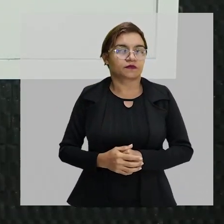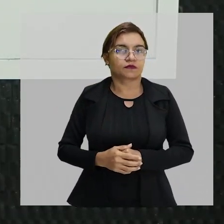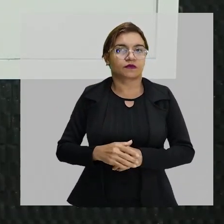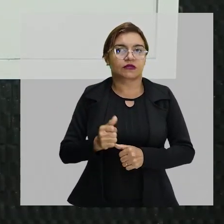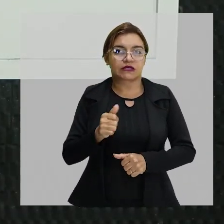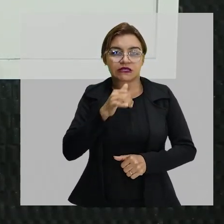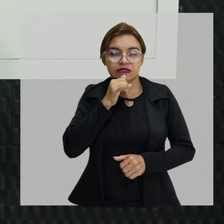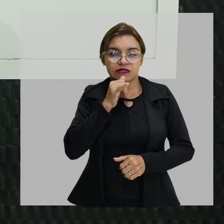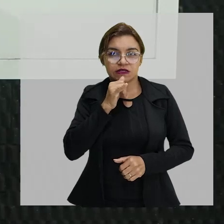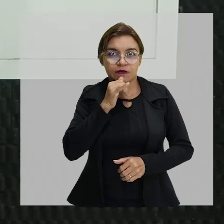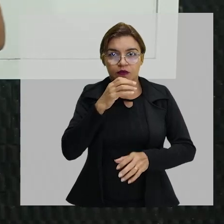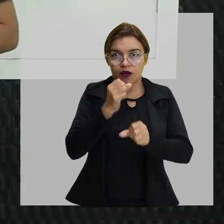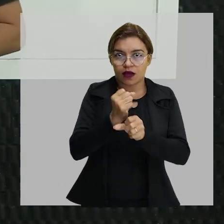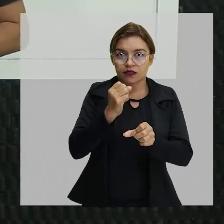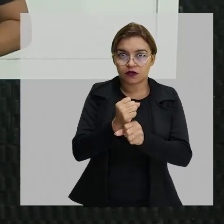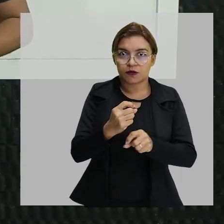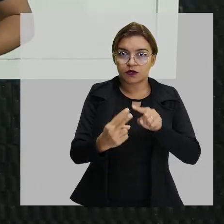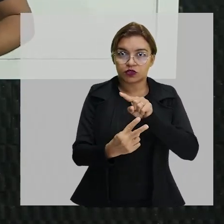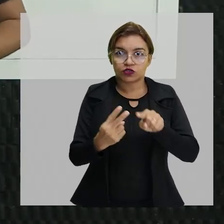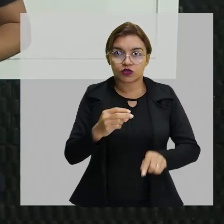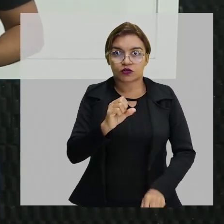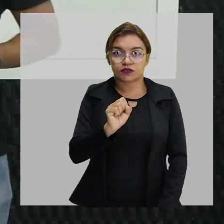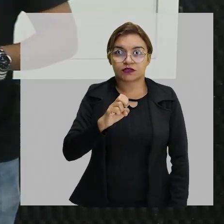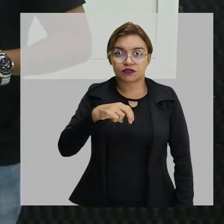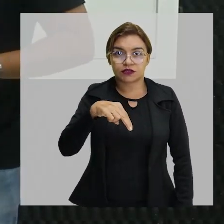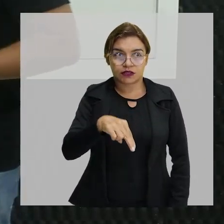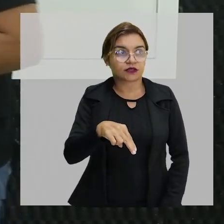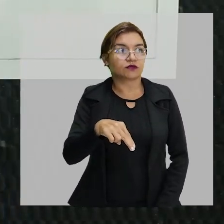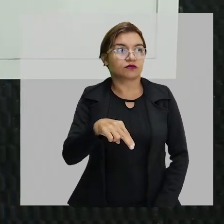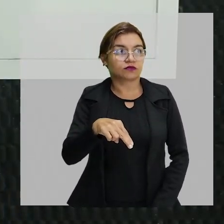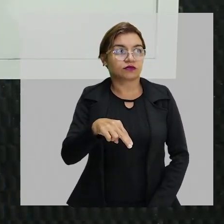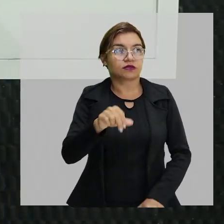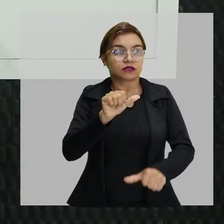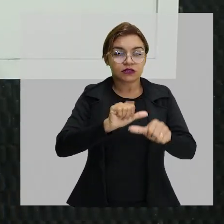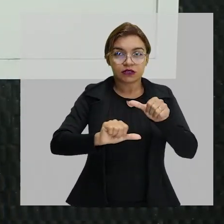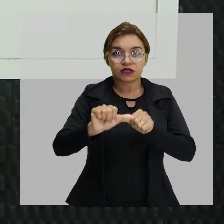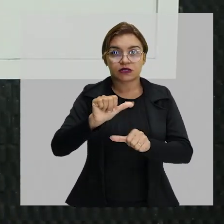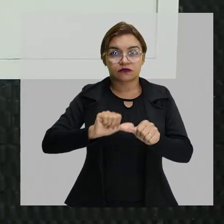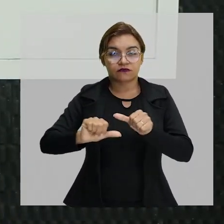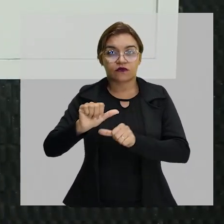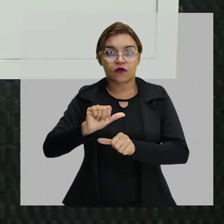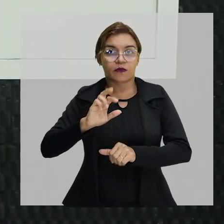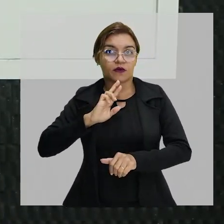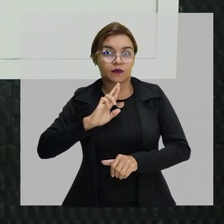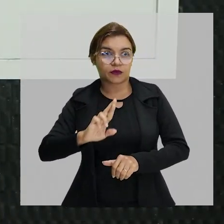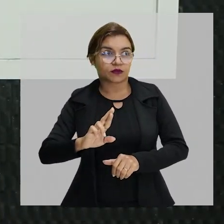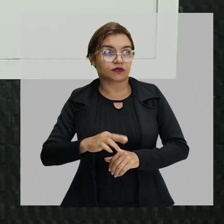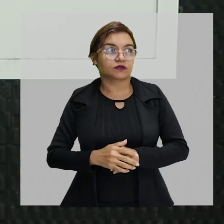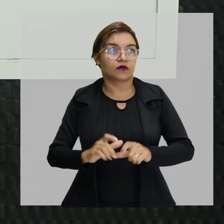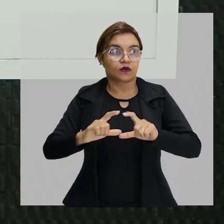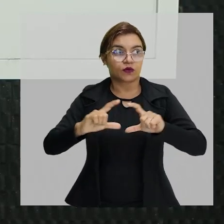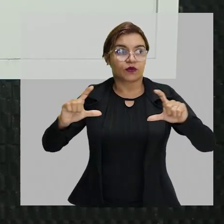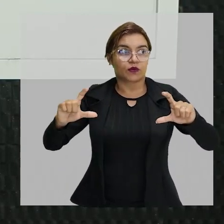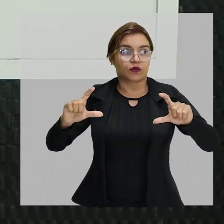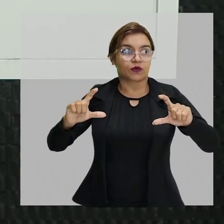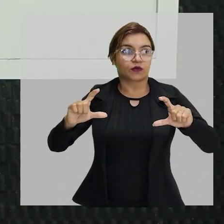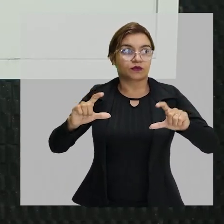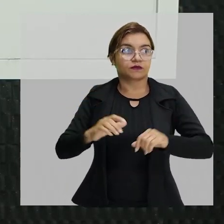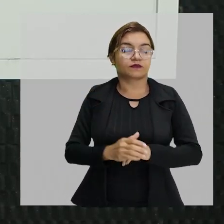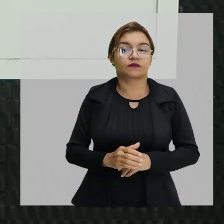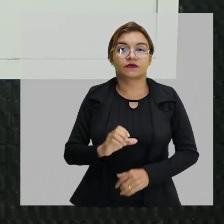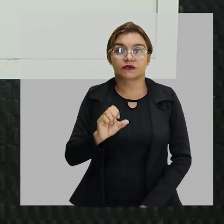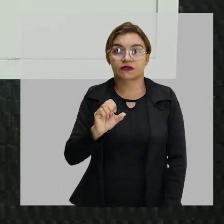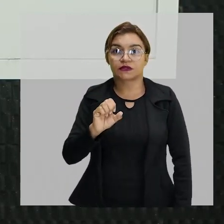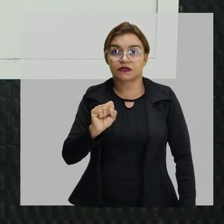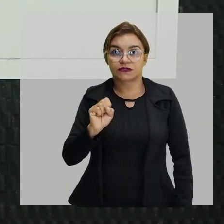transforma a soma de dois senos em um produto, tá? Seguindo a seguinte equação, ó, seno de P mais